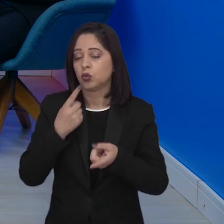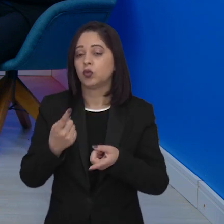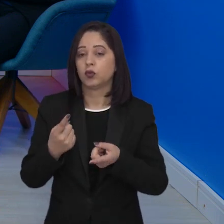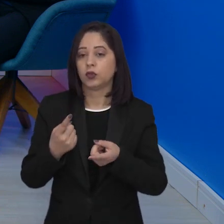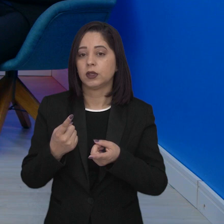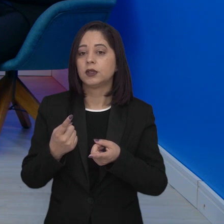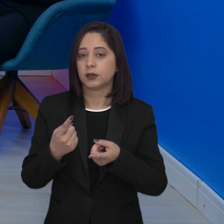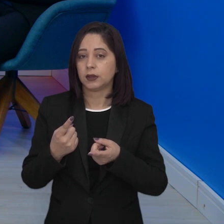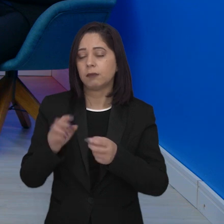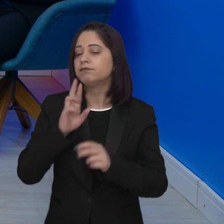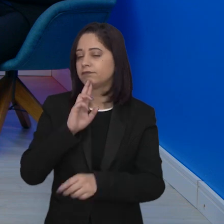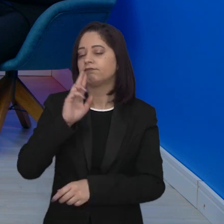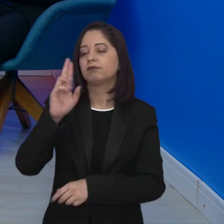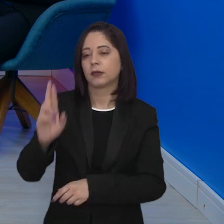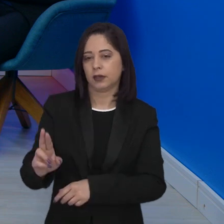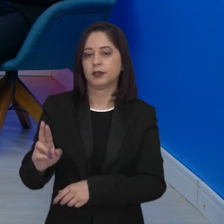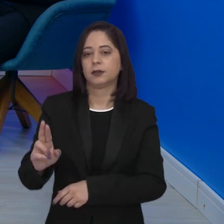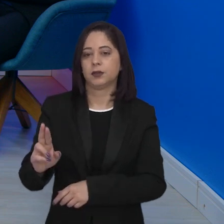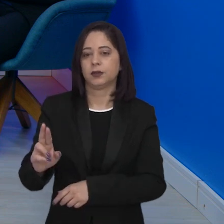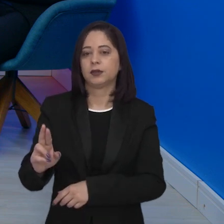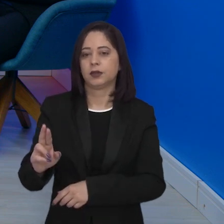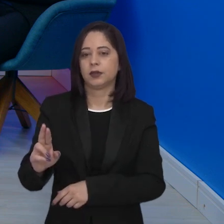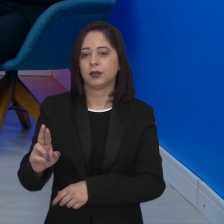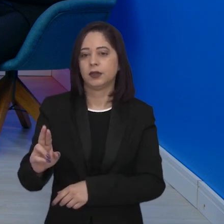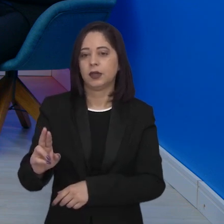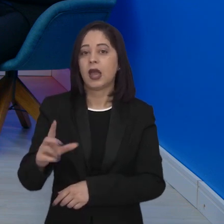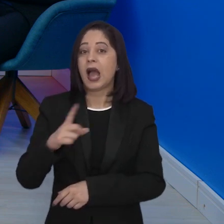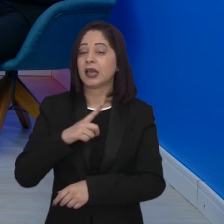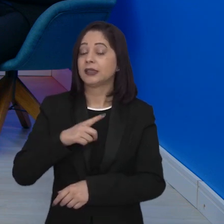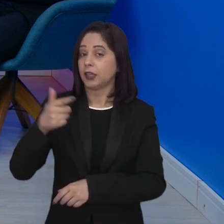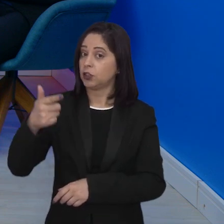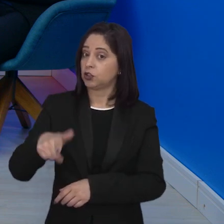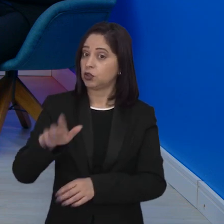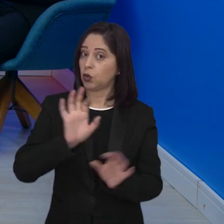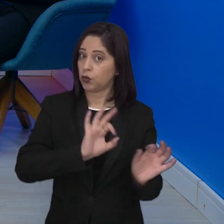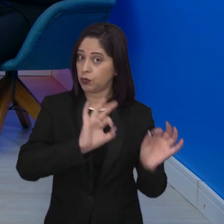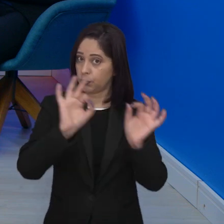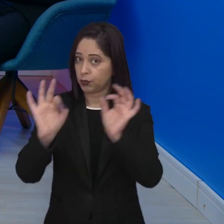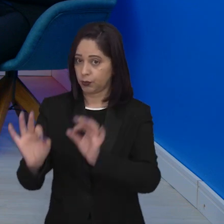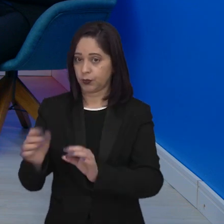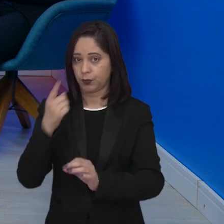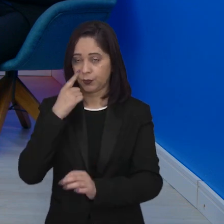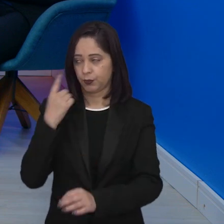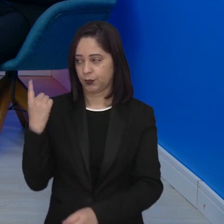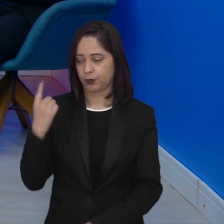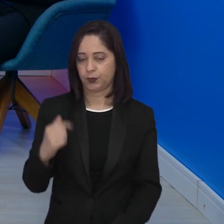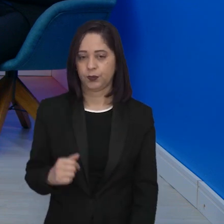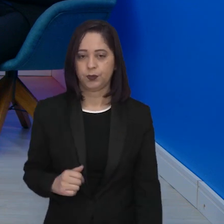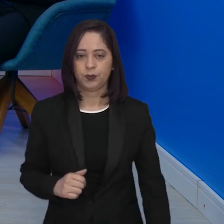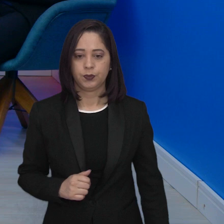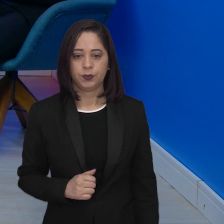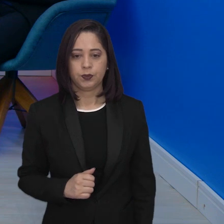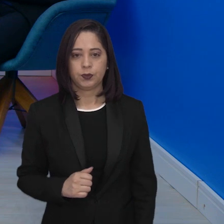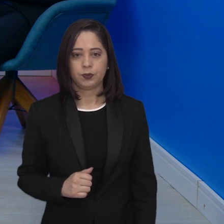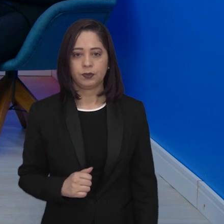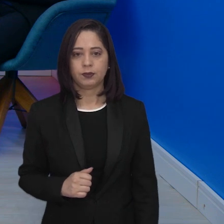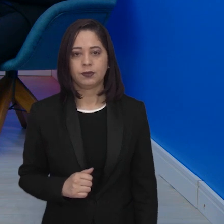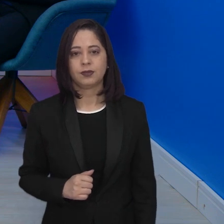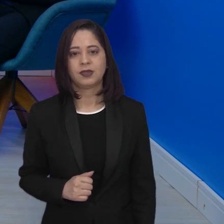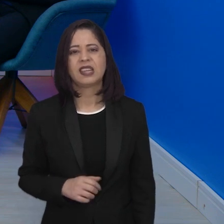para participar, tirando as dúvidas dos joseenses, que a gente tem mais uma vez a participação deles. Vamos